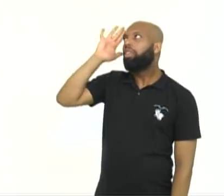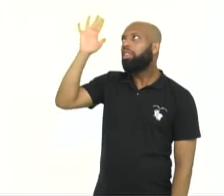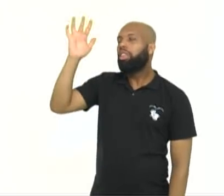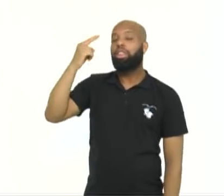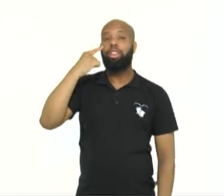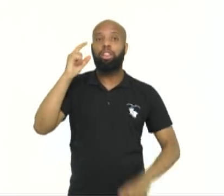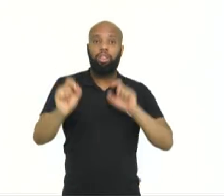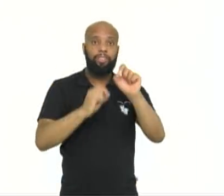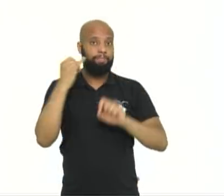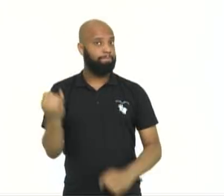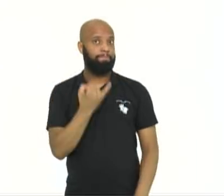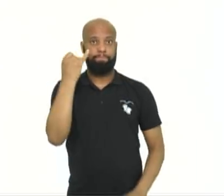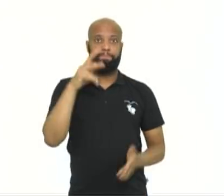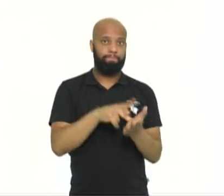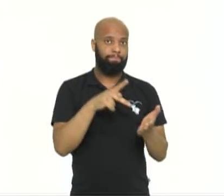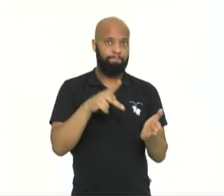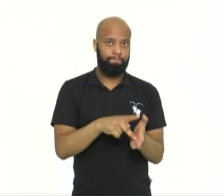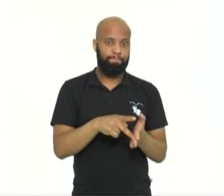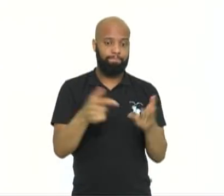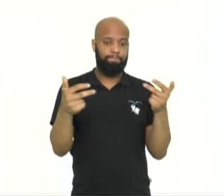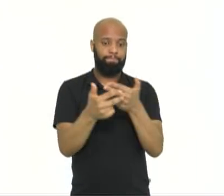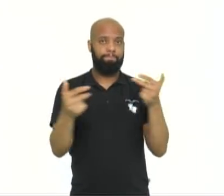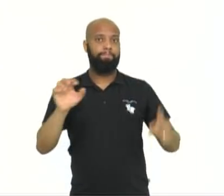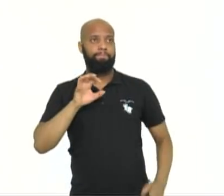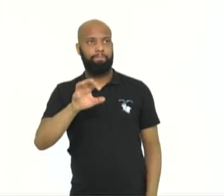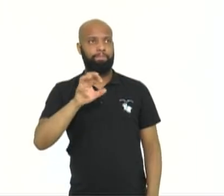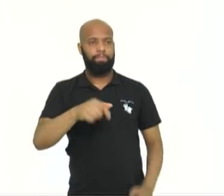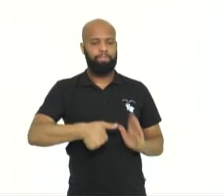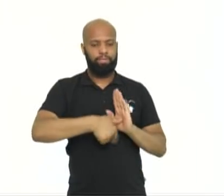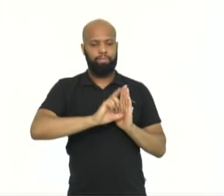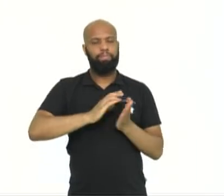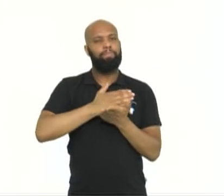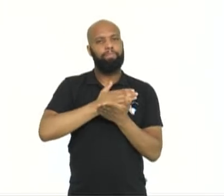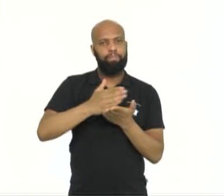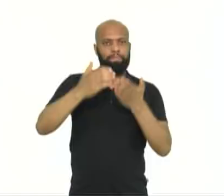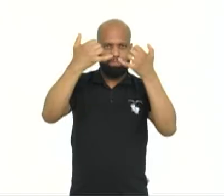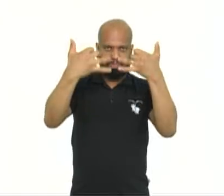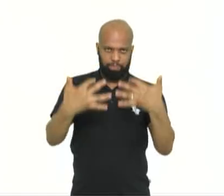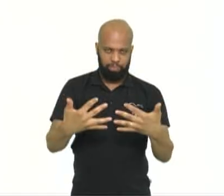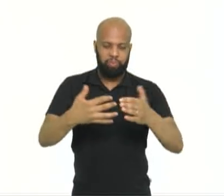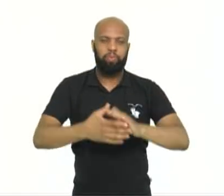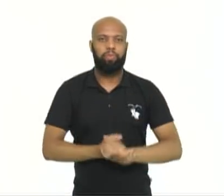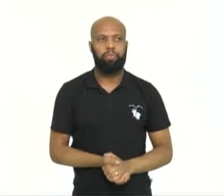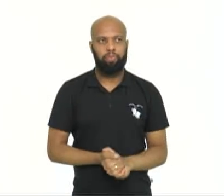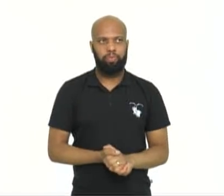ao que importa. A coisa foi assim como eu tinha começado a lhes contar.